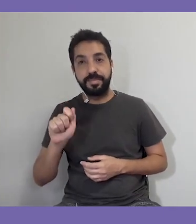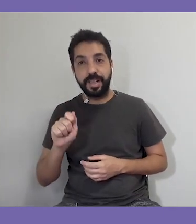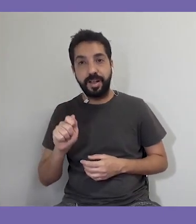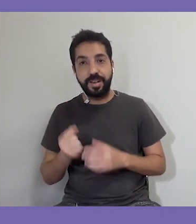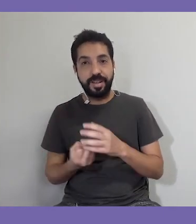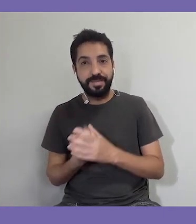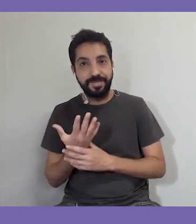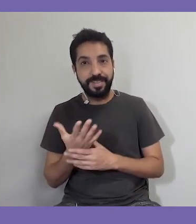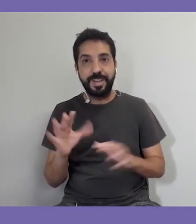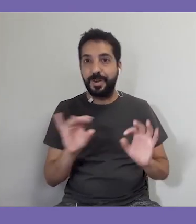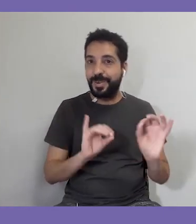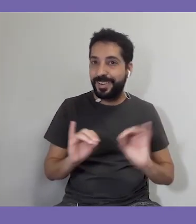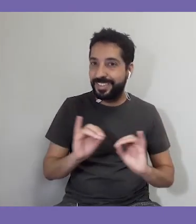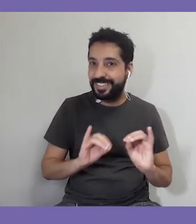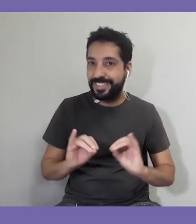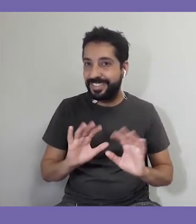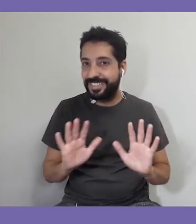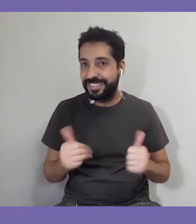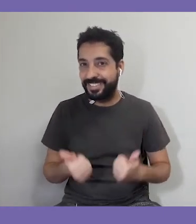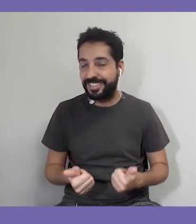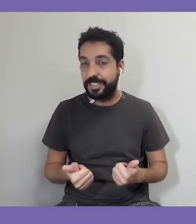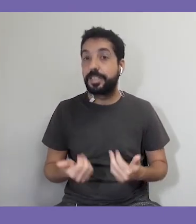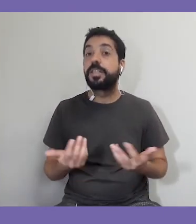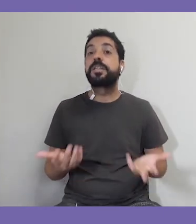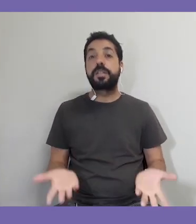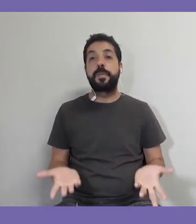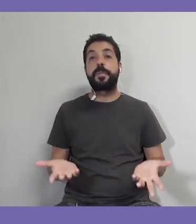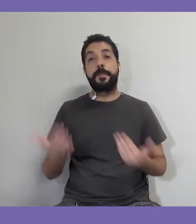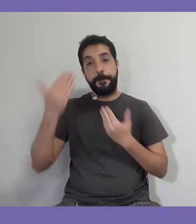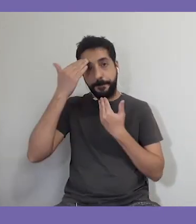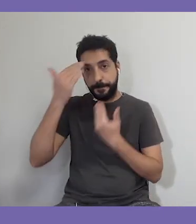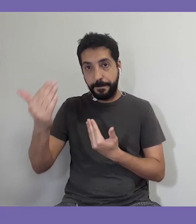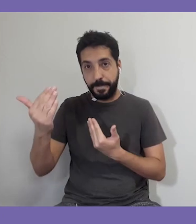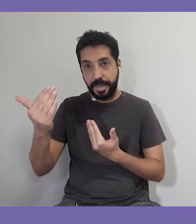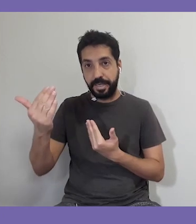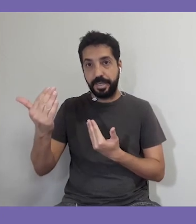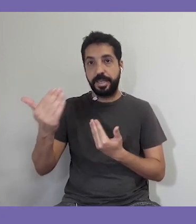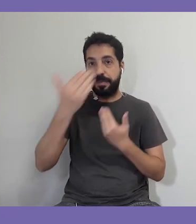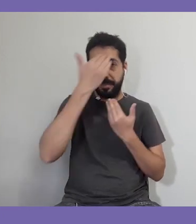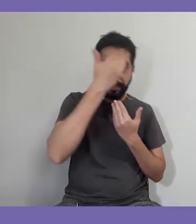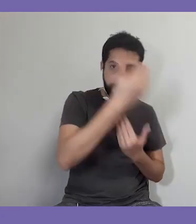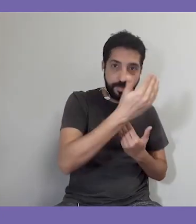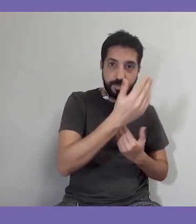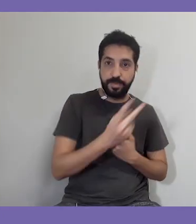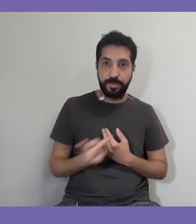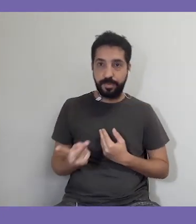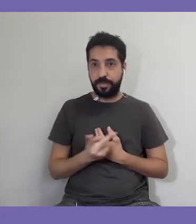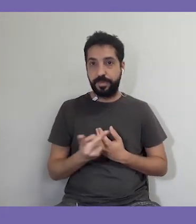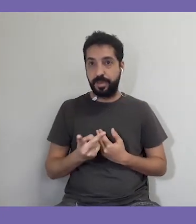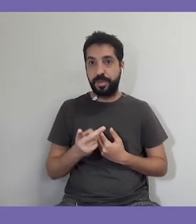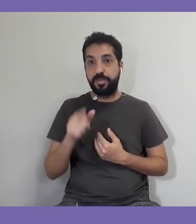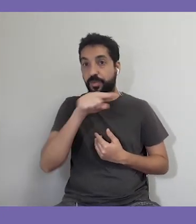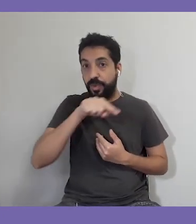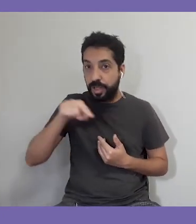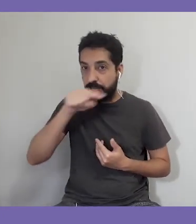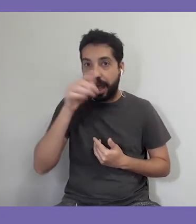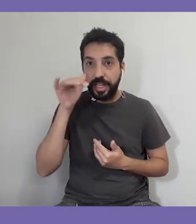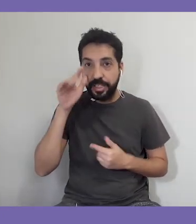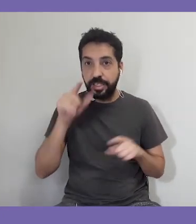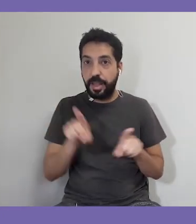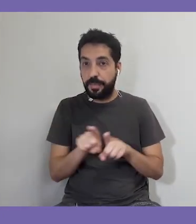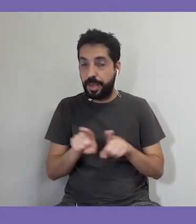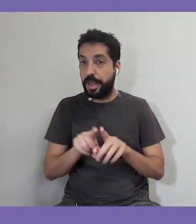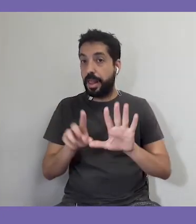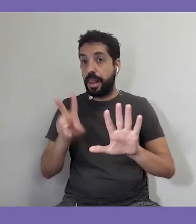Ei, Paula. Olá, Ricardo. Então, obrigada, Carlos, Lívia, é você que nos